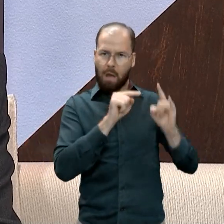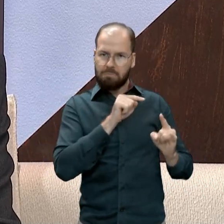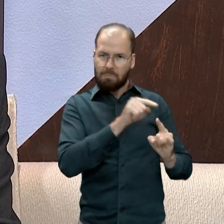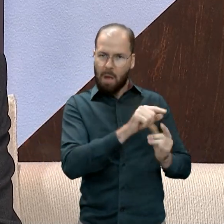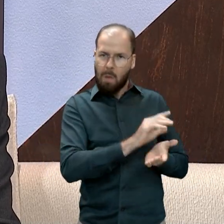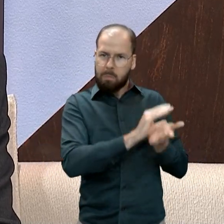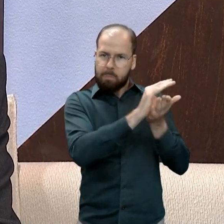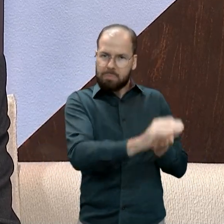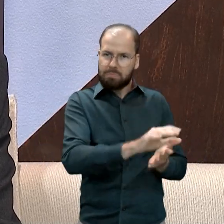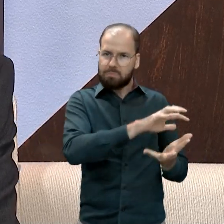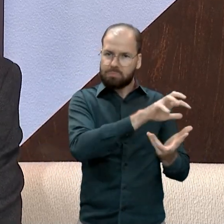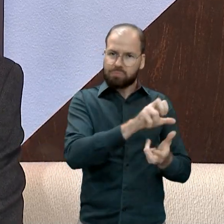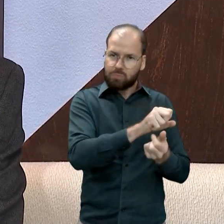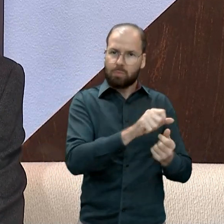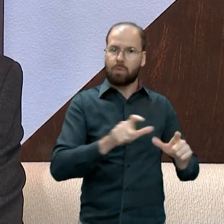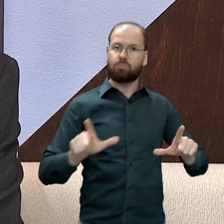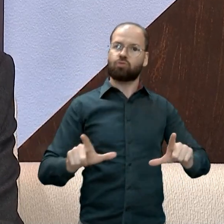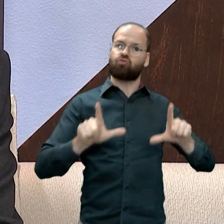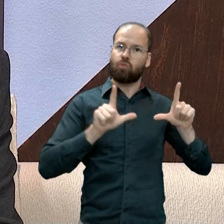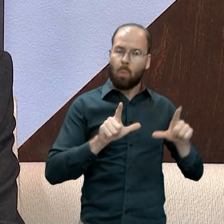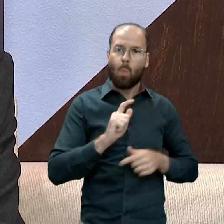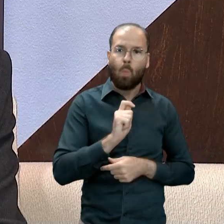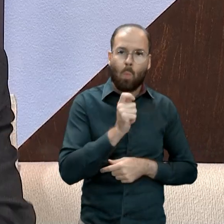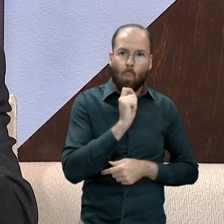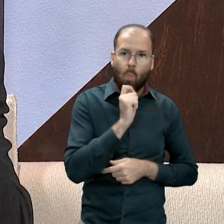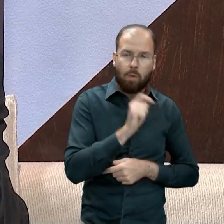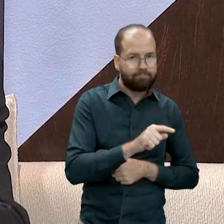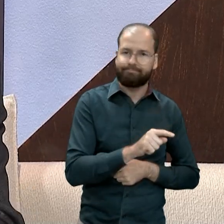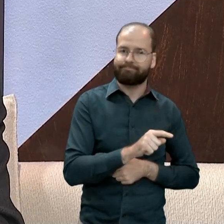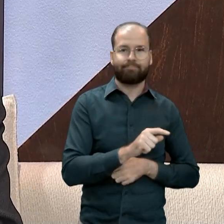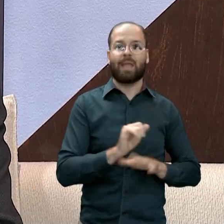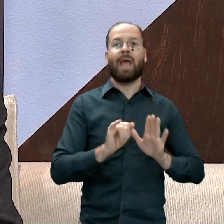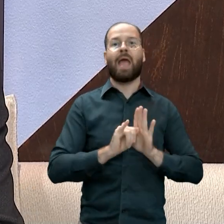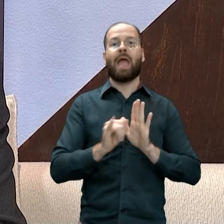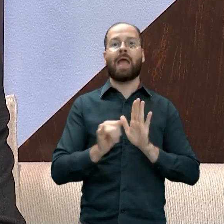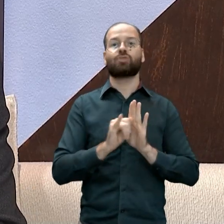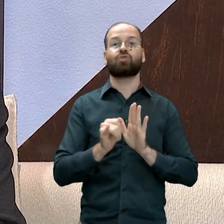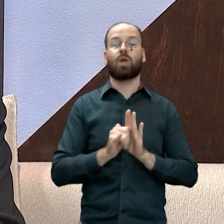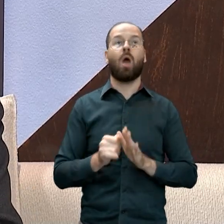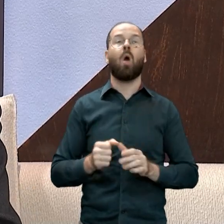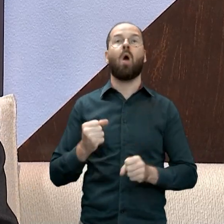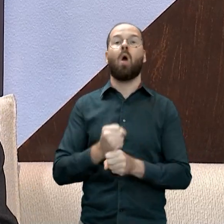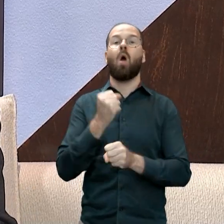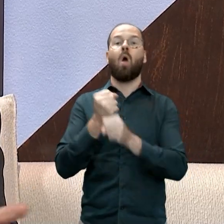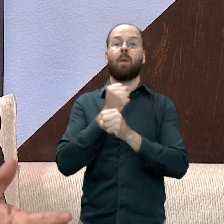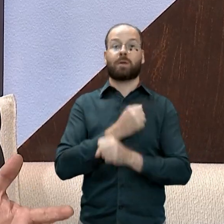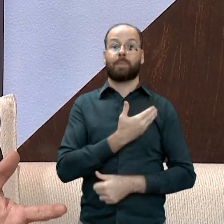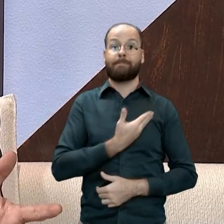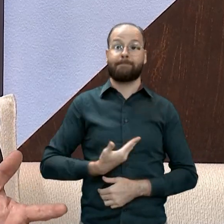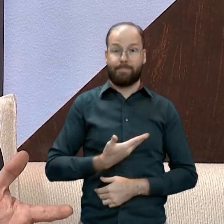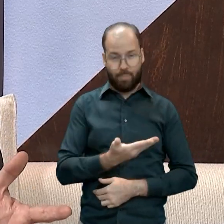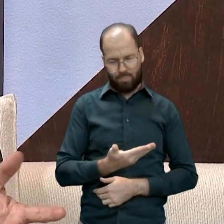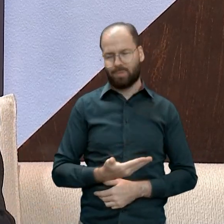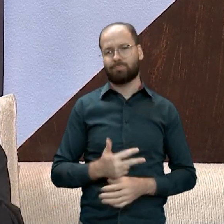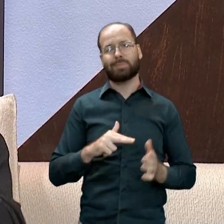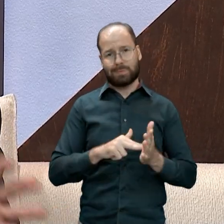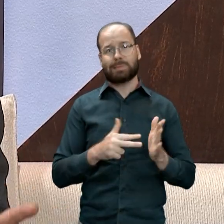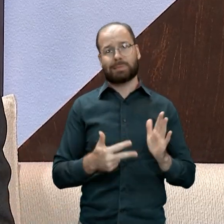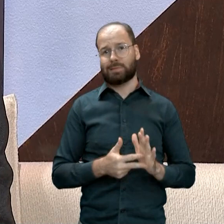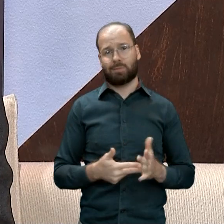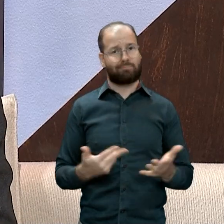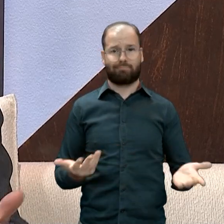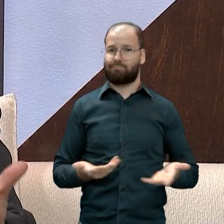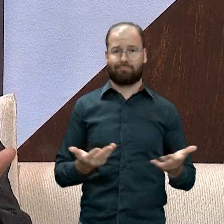que não tiverem certificação não vão entrar nos editais de grandes obras públicas. Então isso não tem